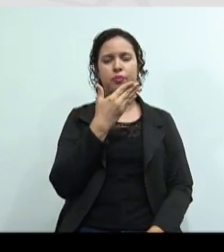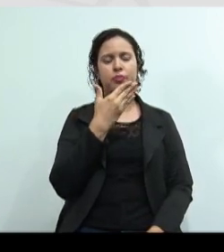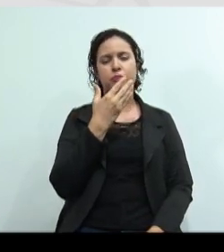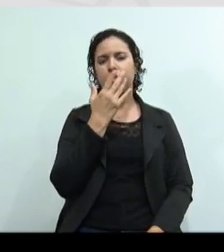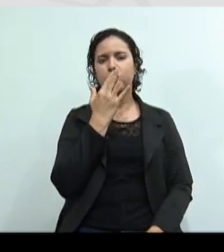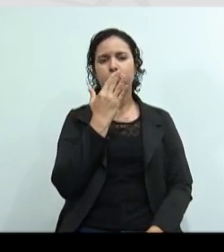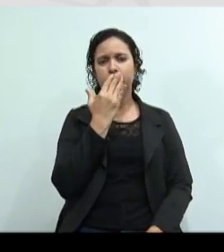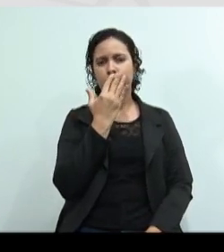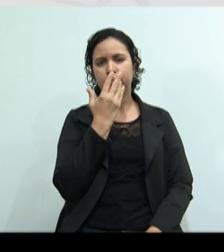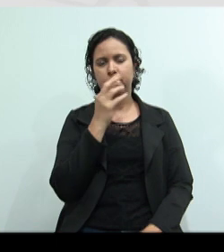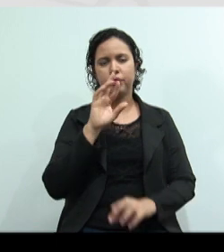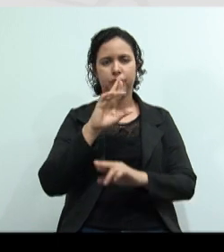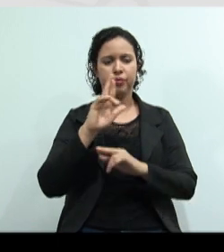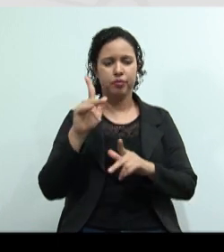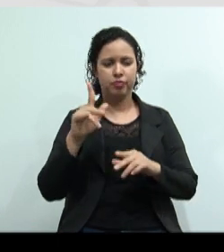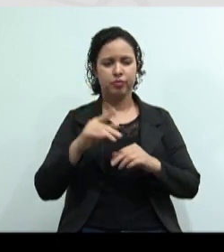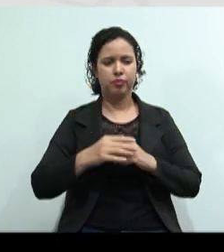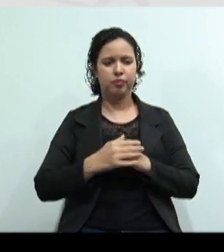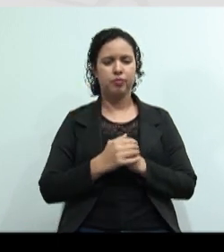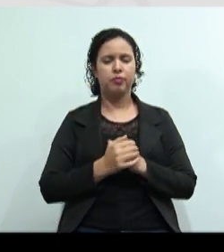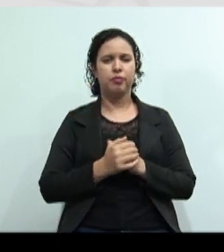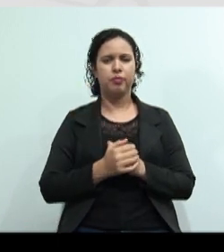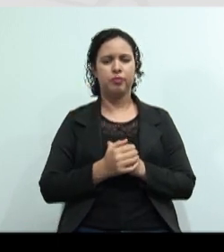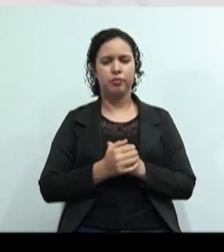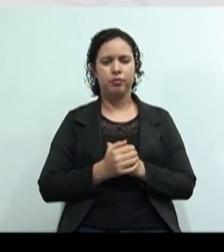que eu fiz? Eu marquei